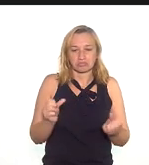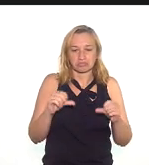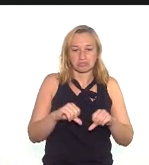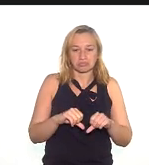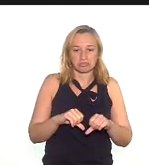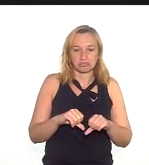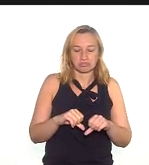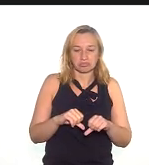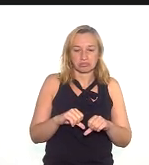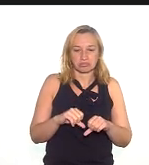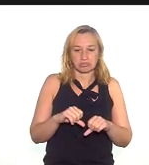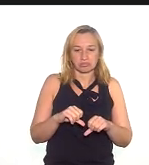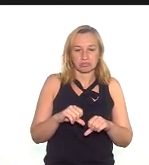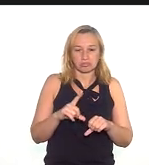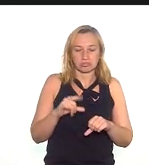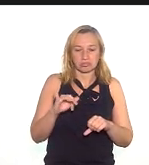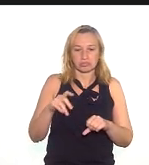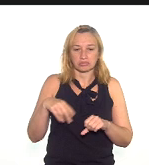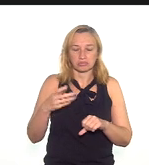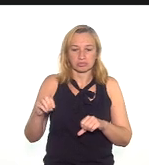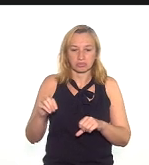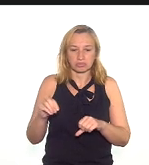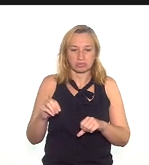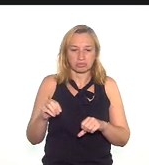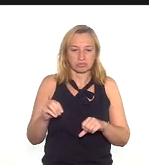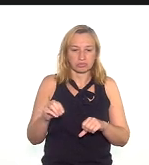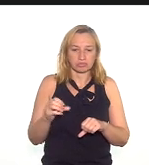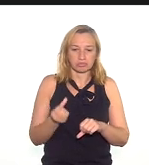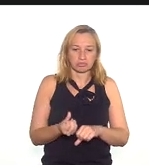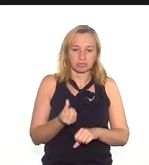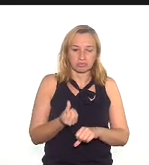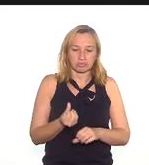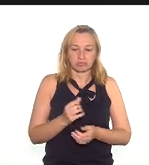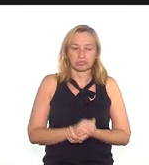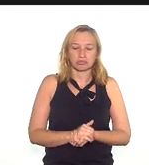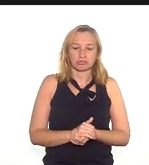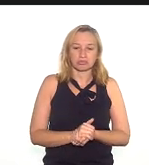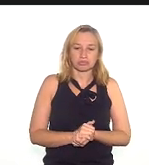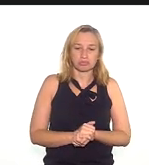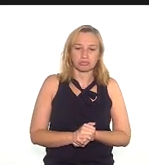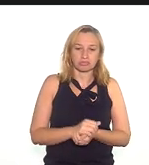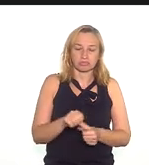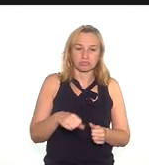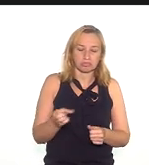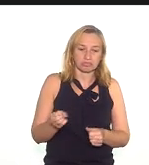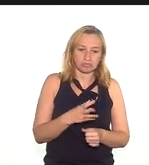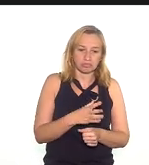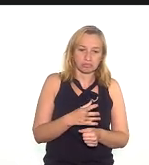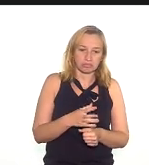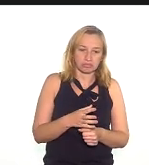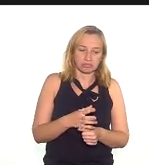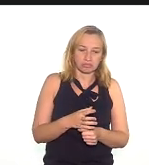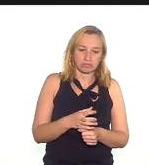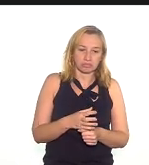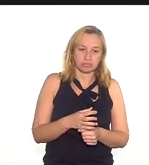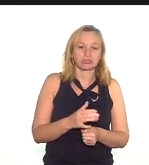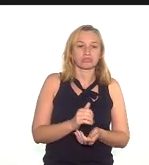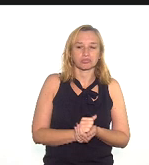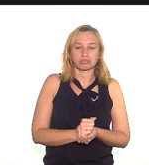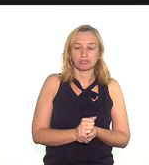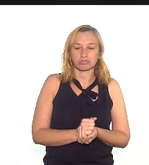do 60º colocado na questão da inovação. A nossa